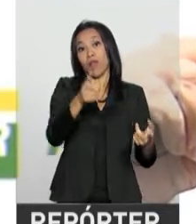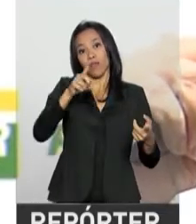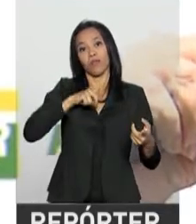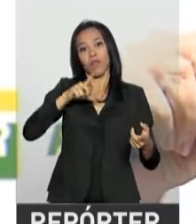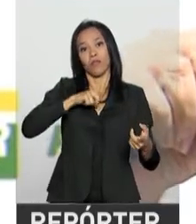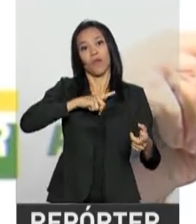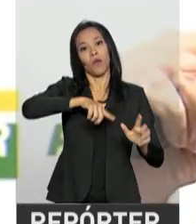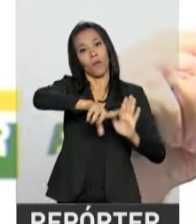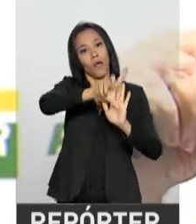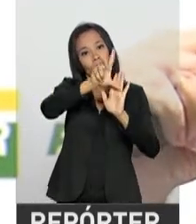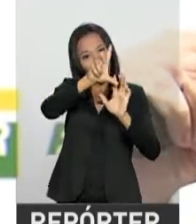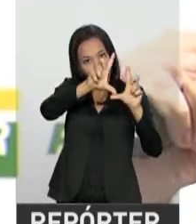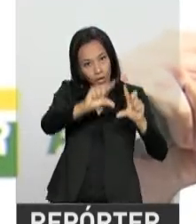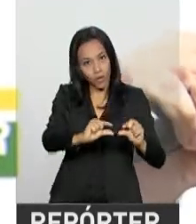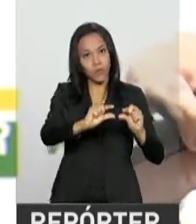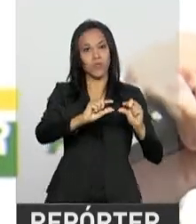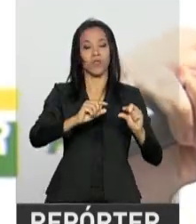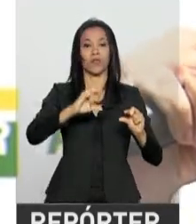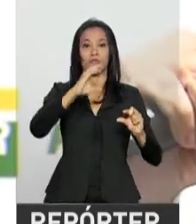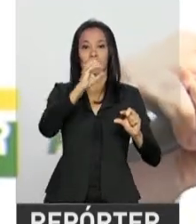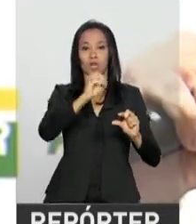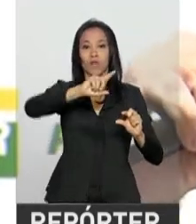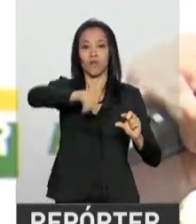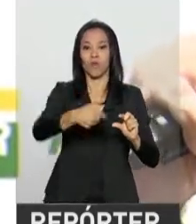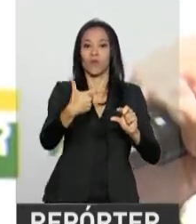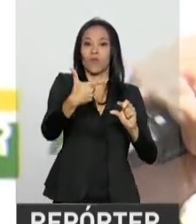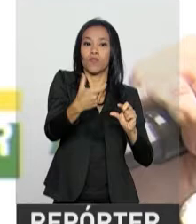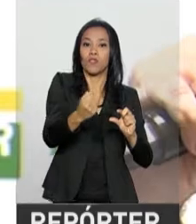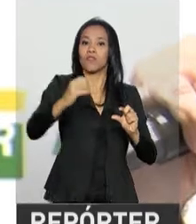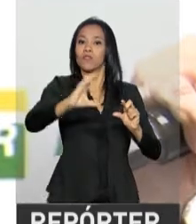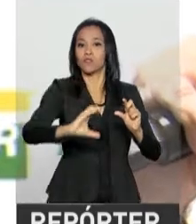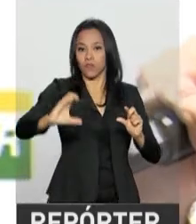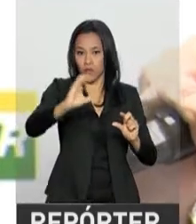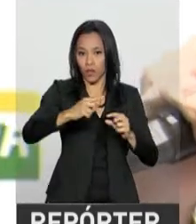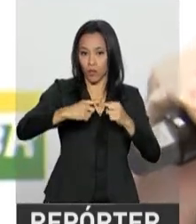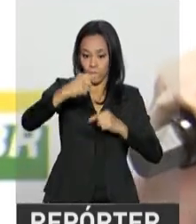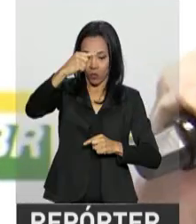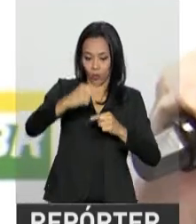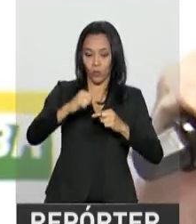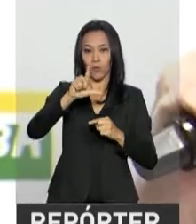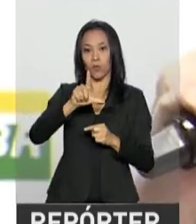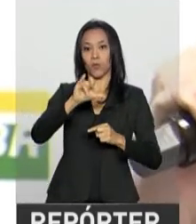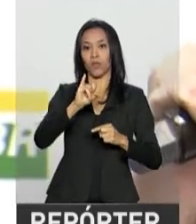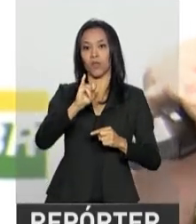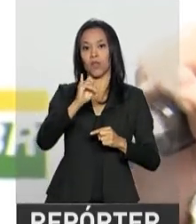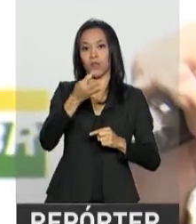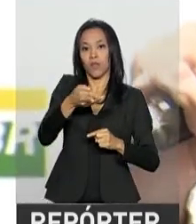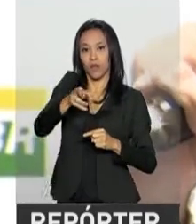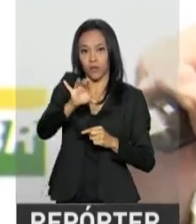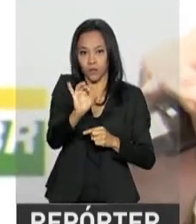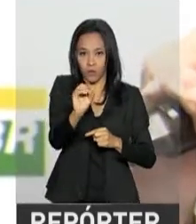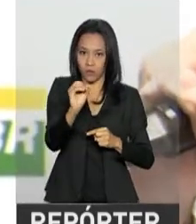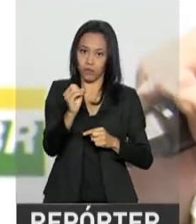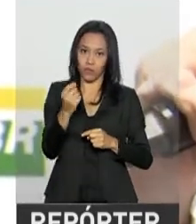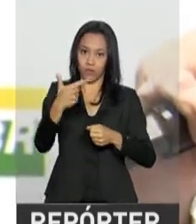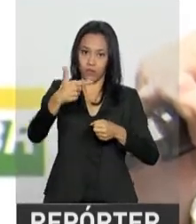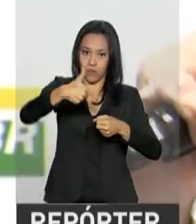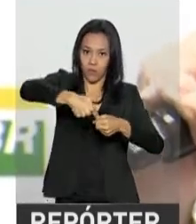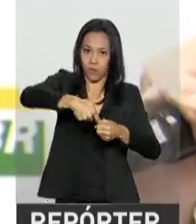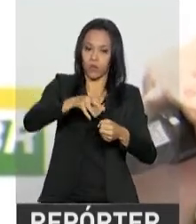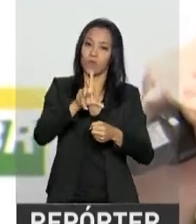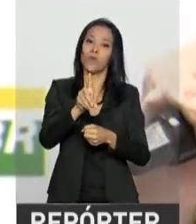menor de 25 centavos no livro ano disso essa decisão